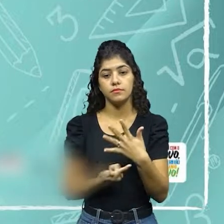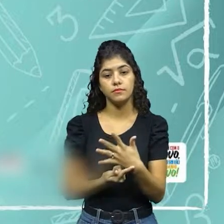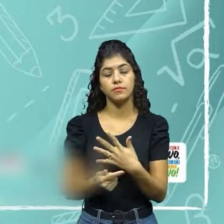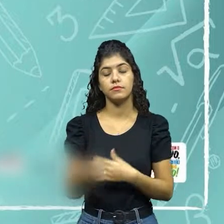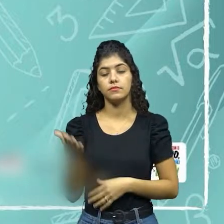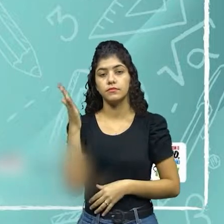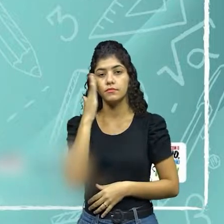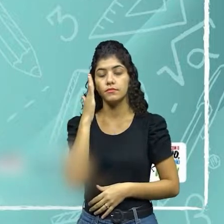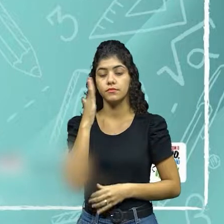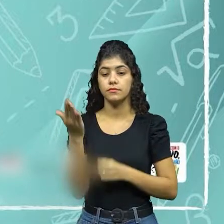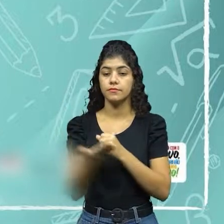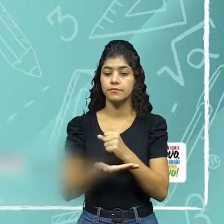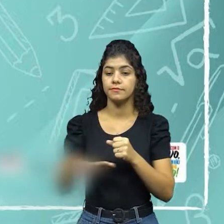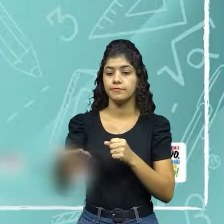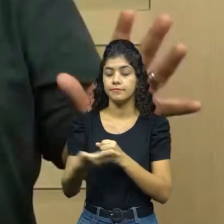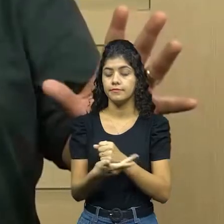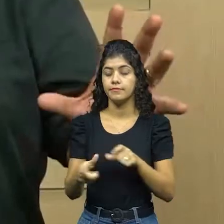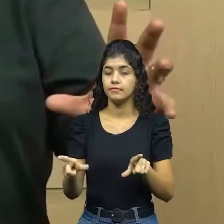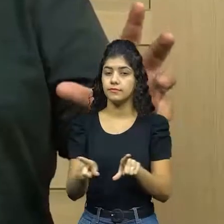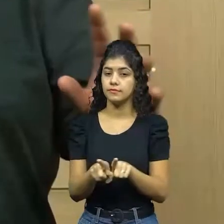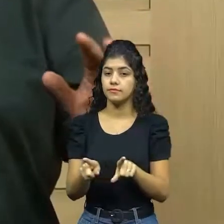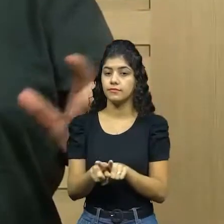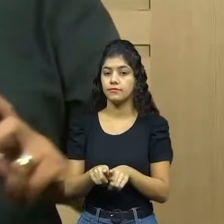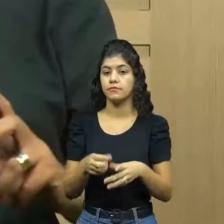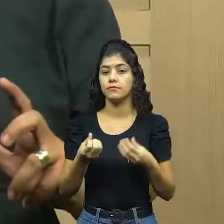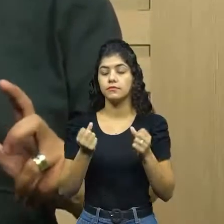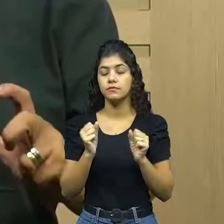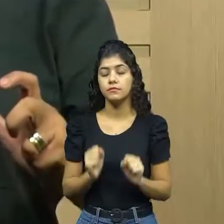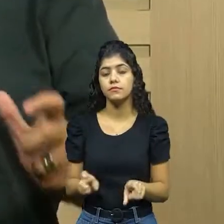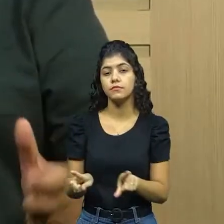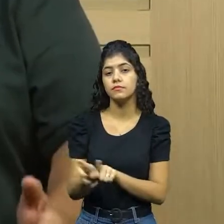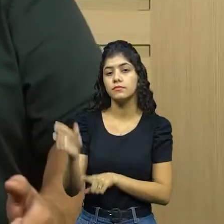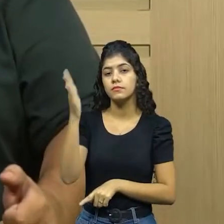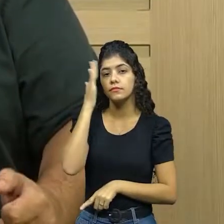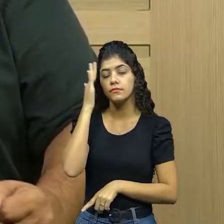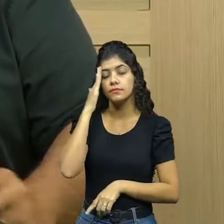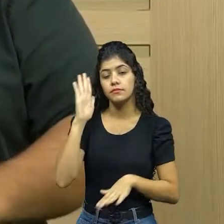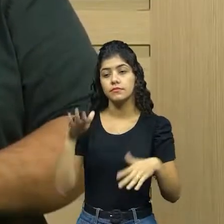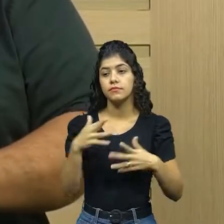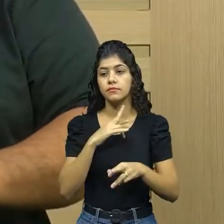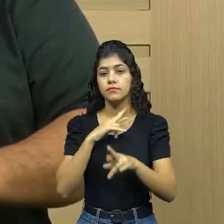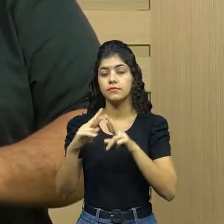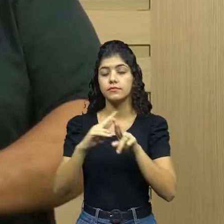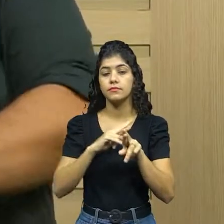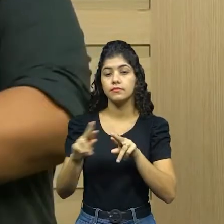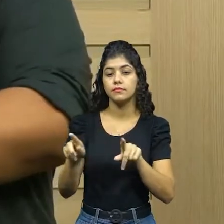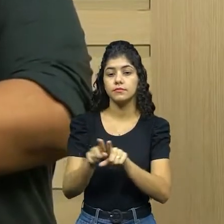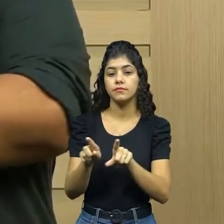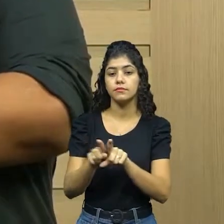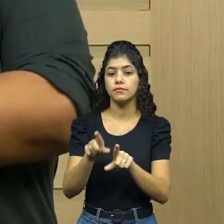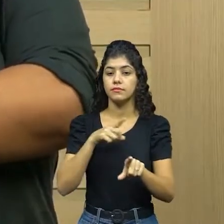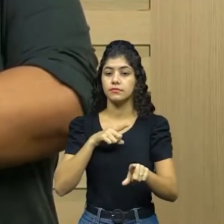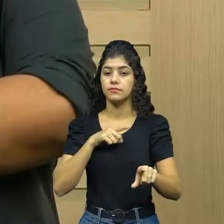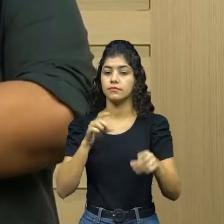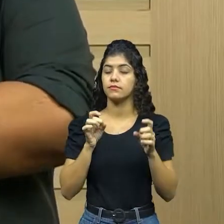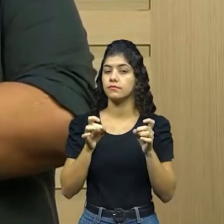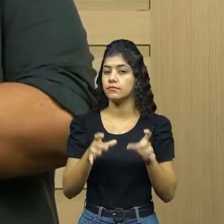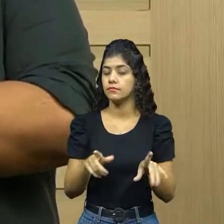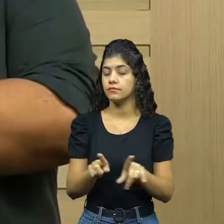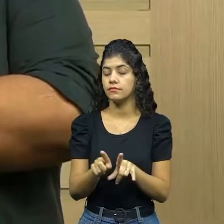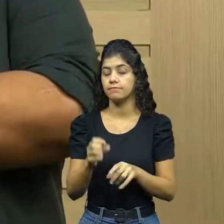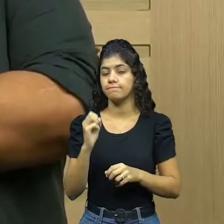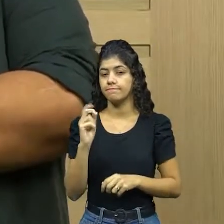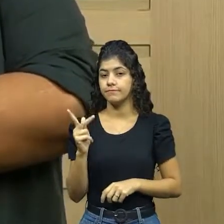básicos com relação ao mercado, para que eu possa entender qual é essa relação entre o marketing e a venda, tá